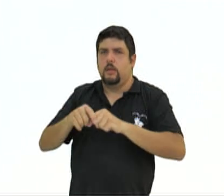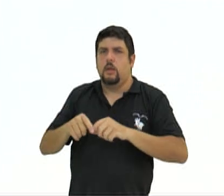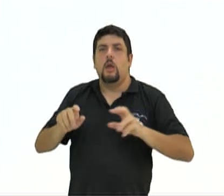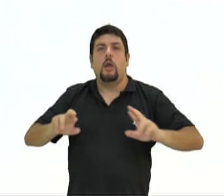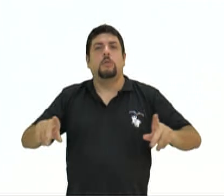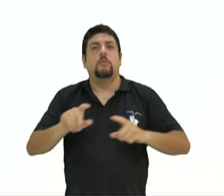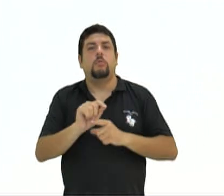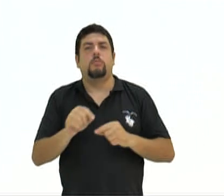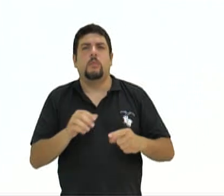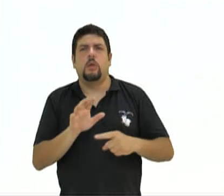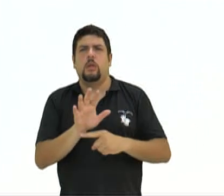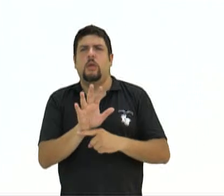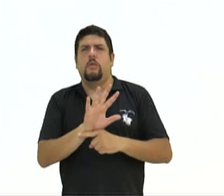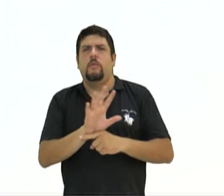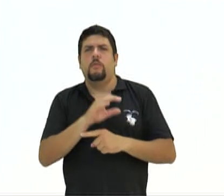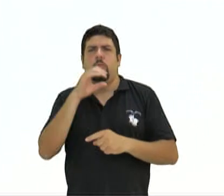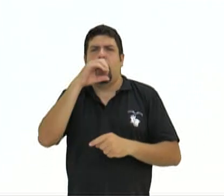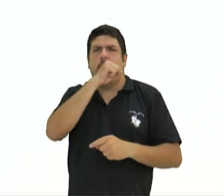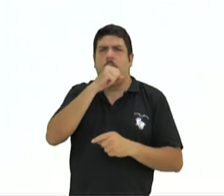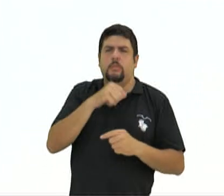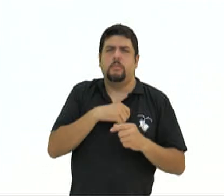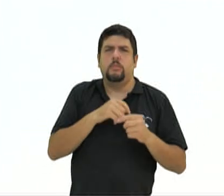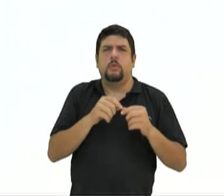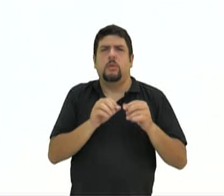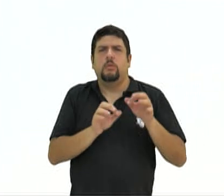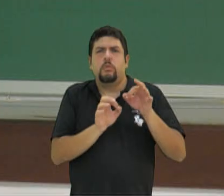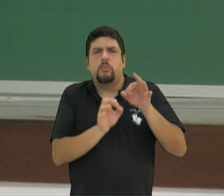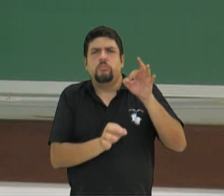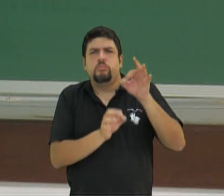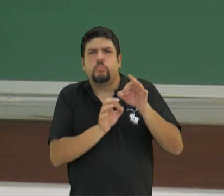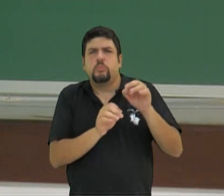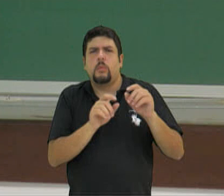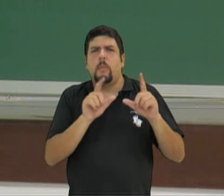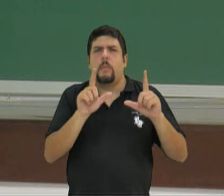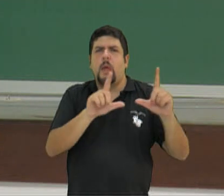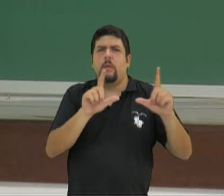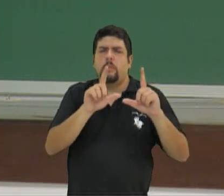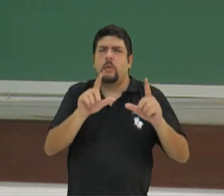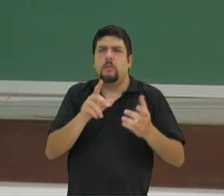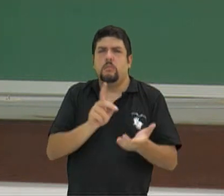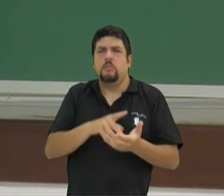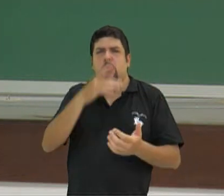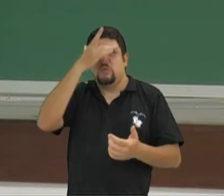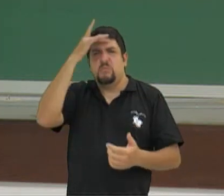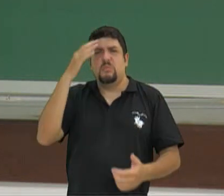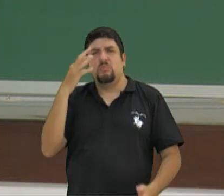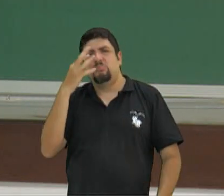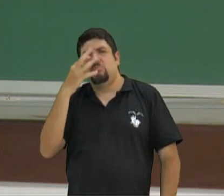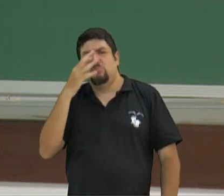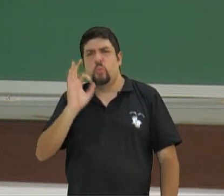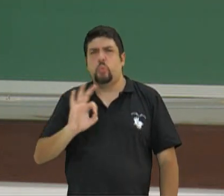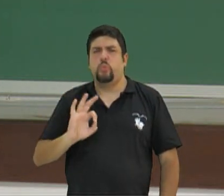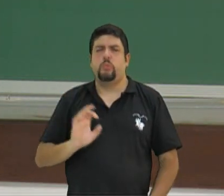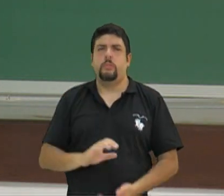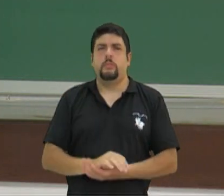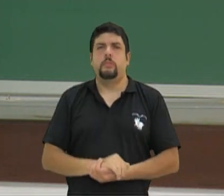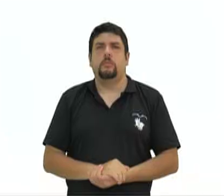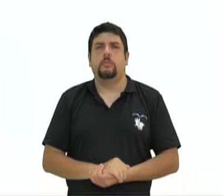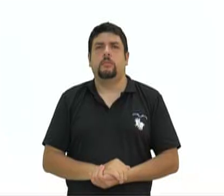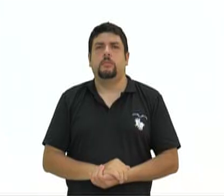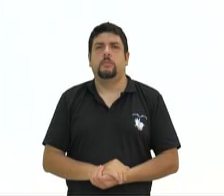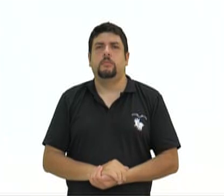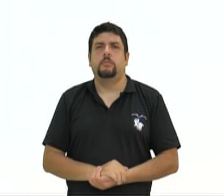eram filmes rápidos, várias cenas, tá? E na verdade as pessoas nem prestavam muita atenção, tá? Aqui os Nickelodeons